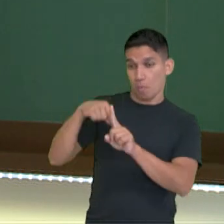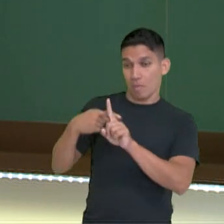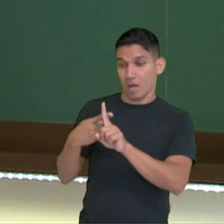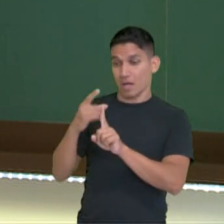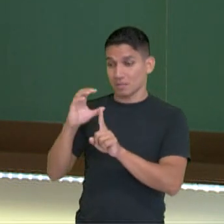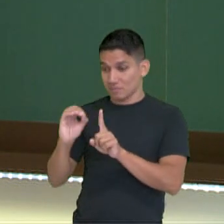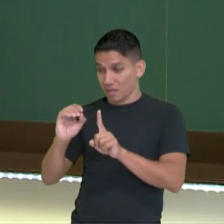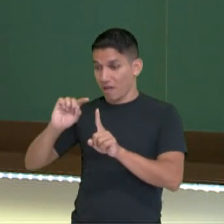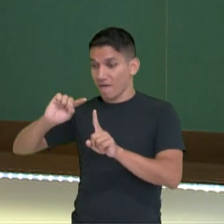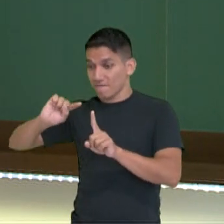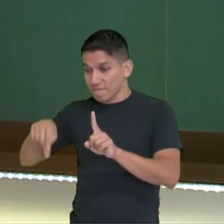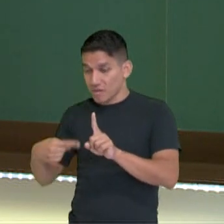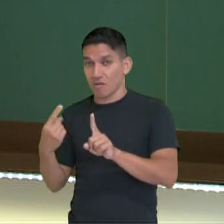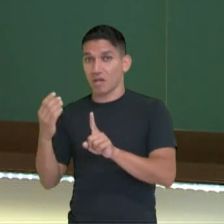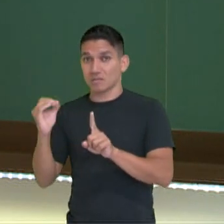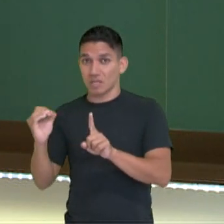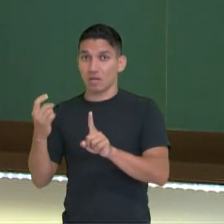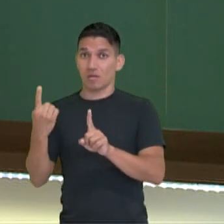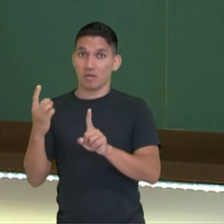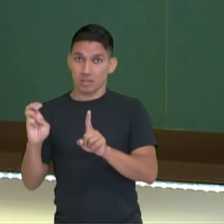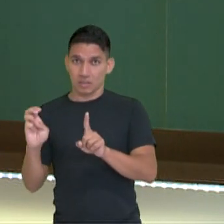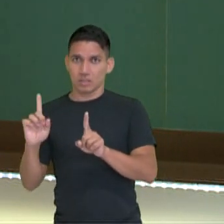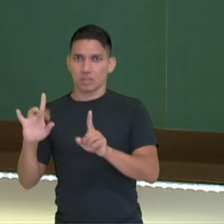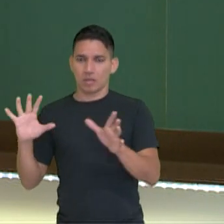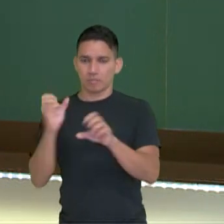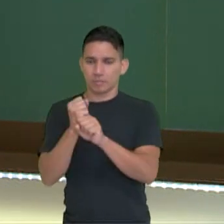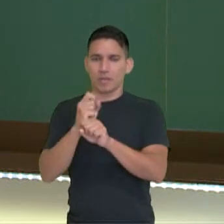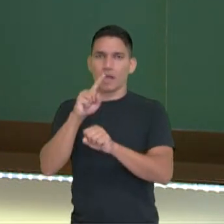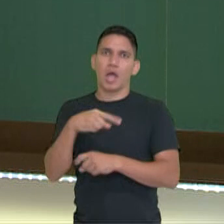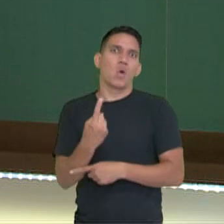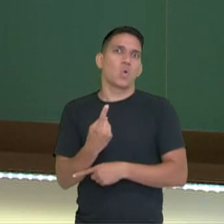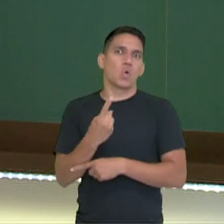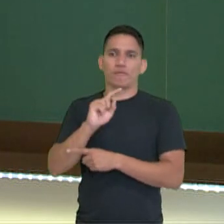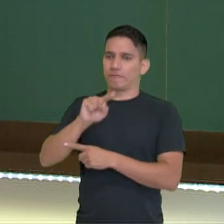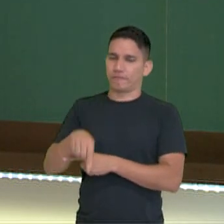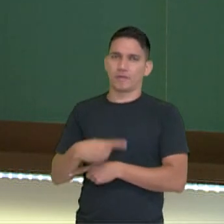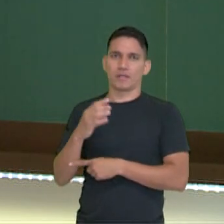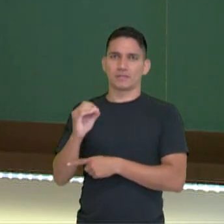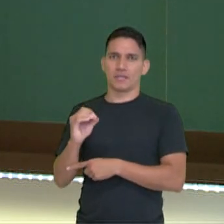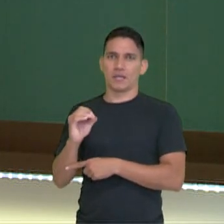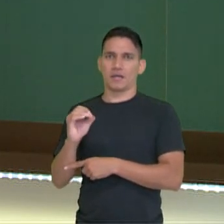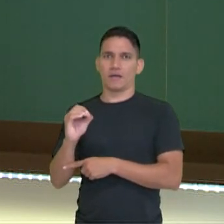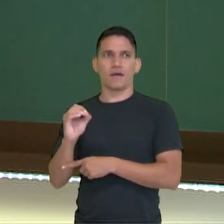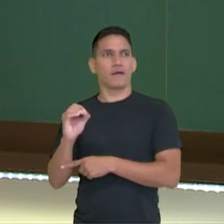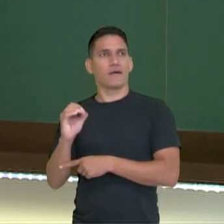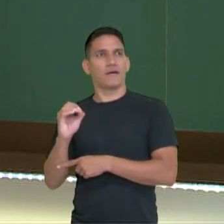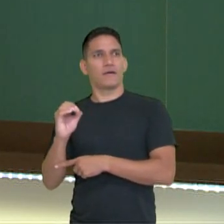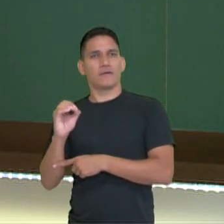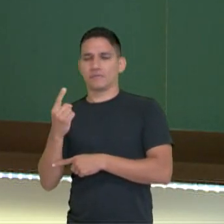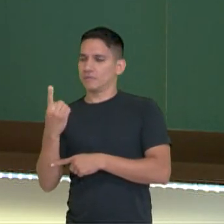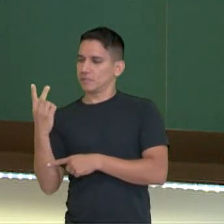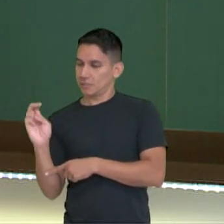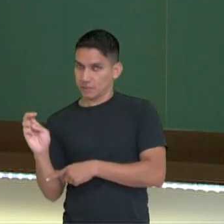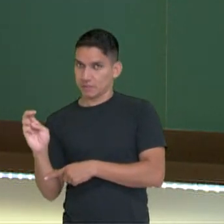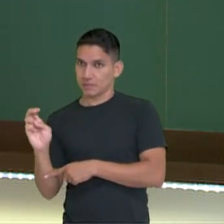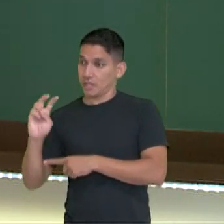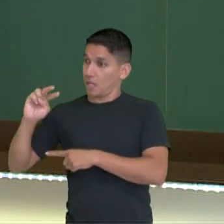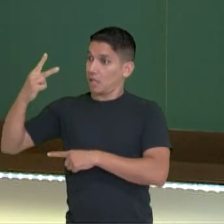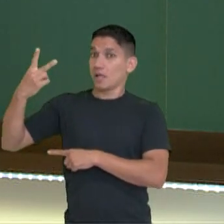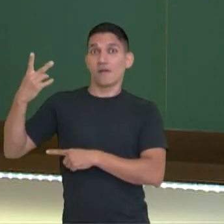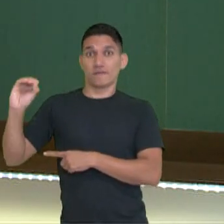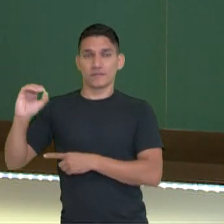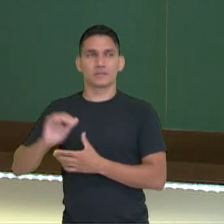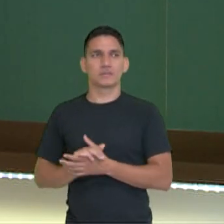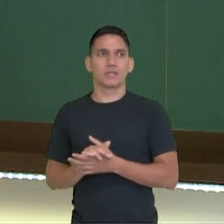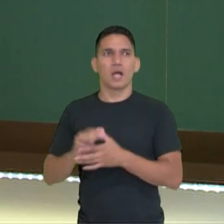0,015 somado aqui com 1 deu 1,015 elevado a 20. Aqui vem exatamente o que a